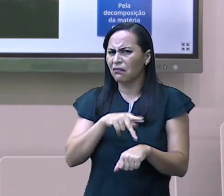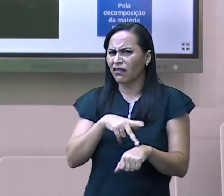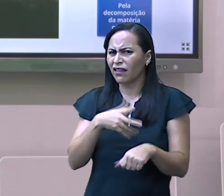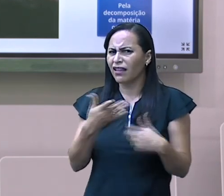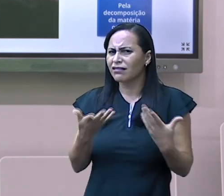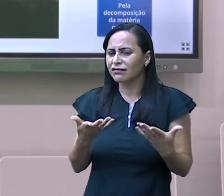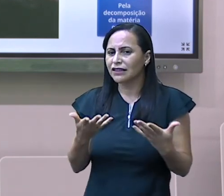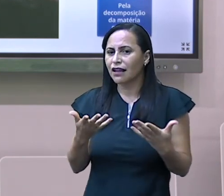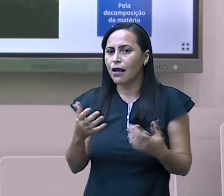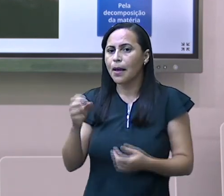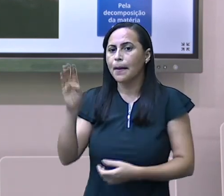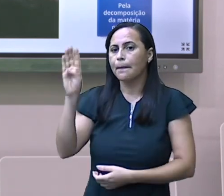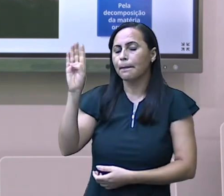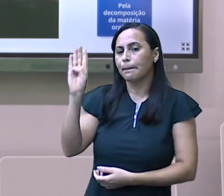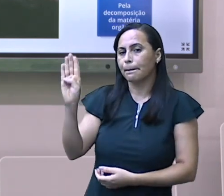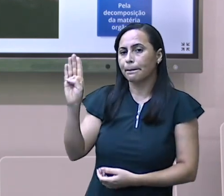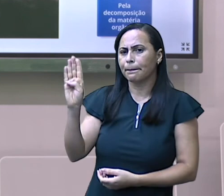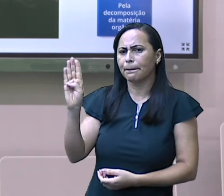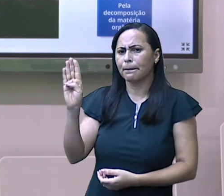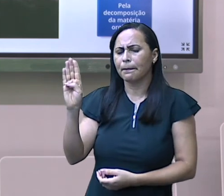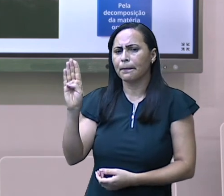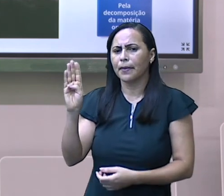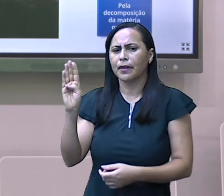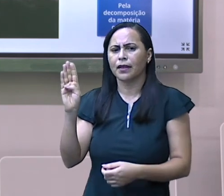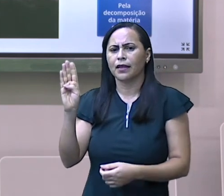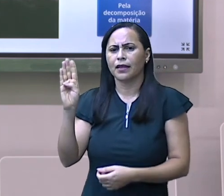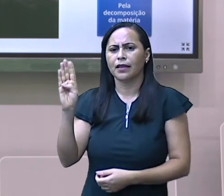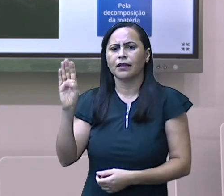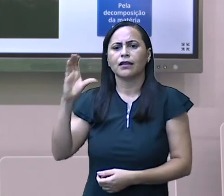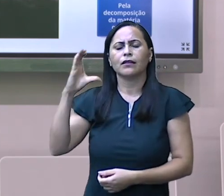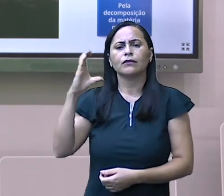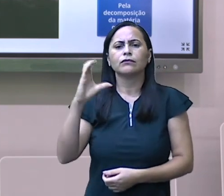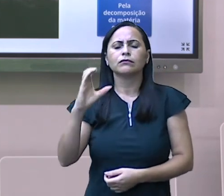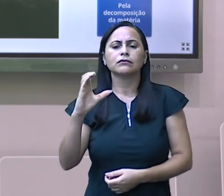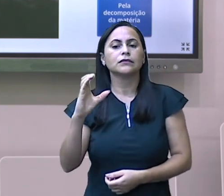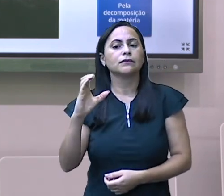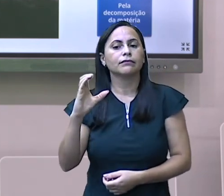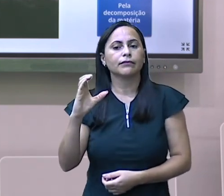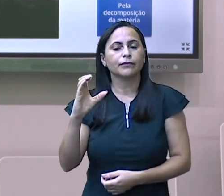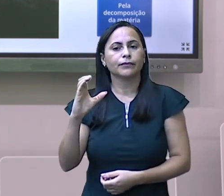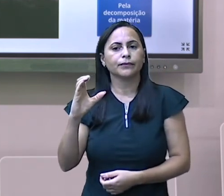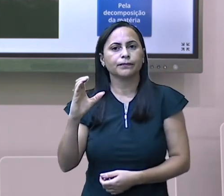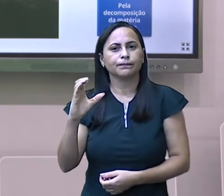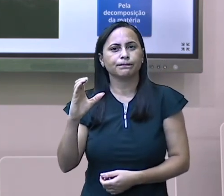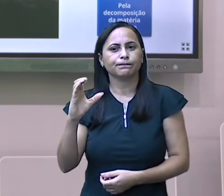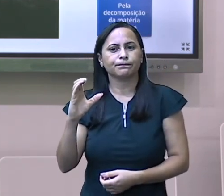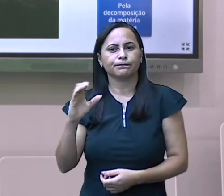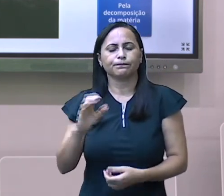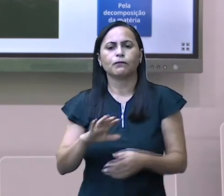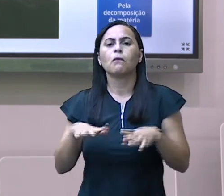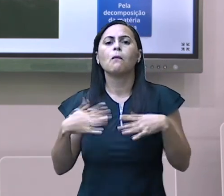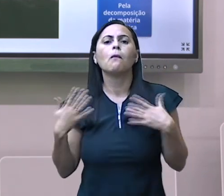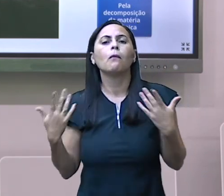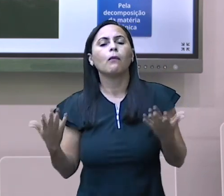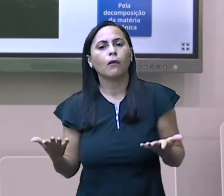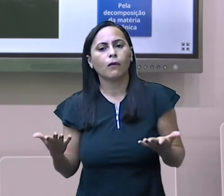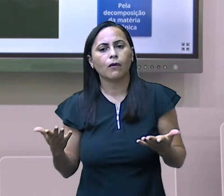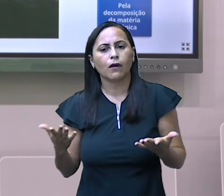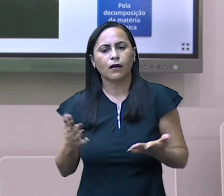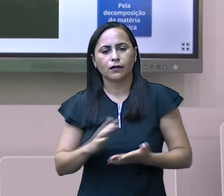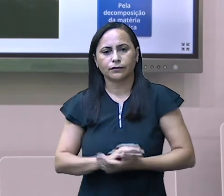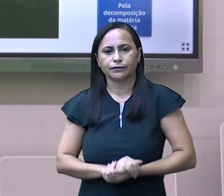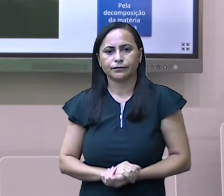pela fragmentação das rochas através de altas temperaturas ou pela decomposição da